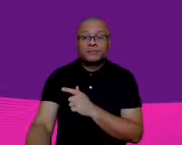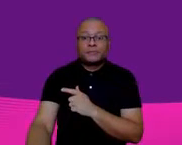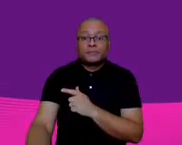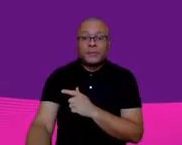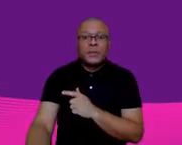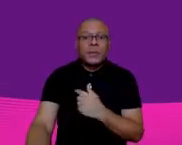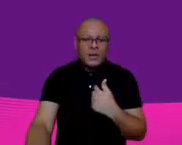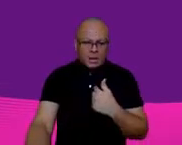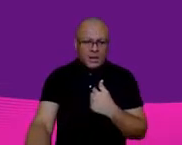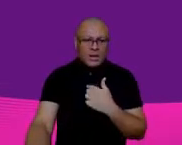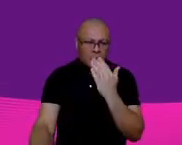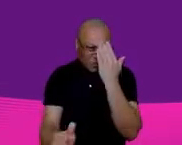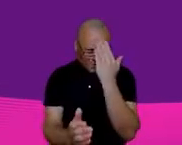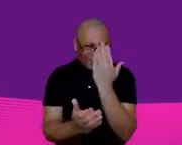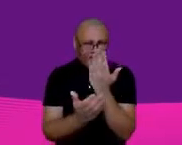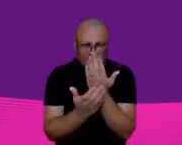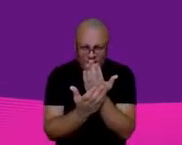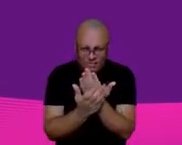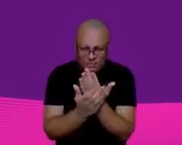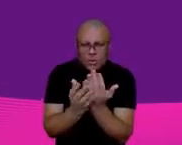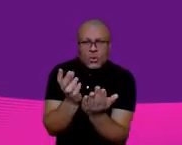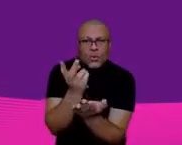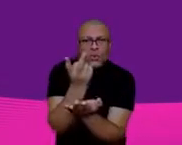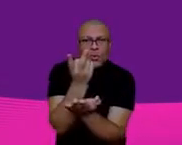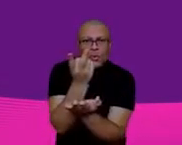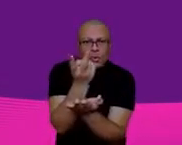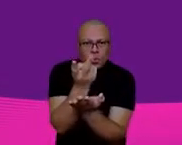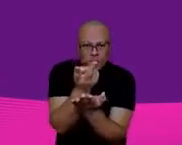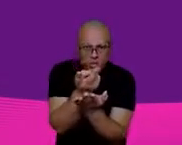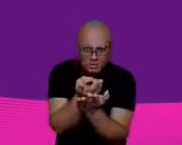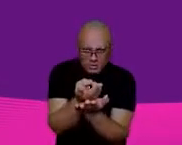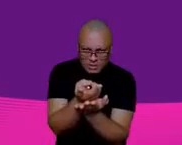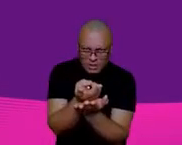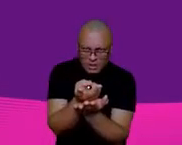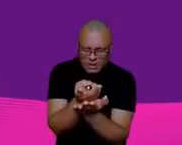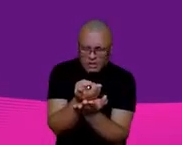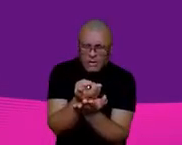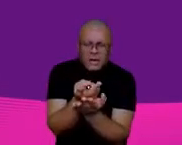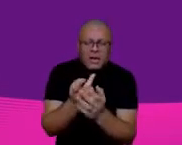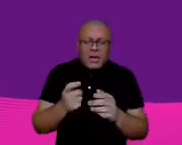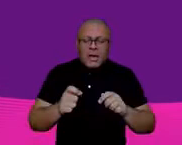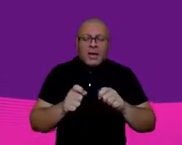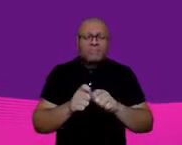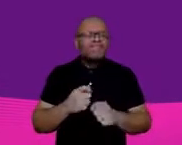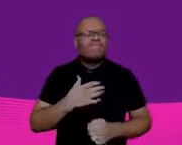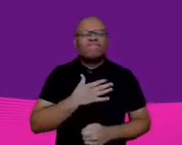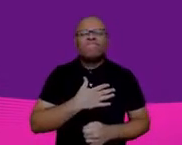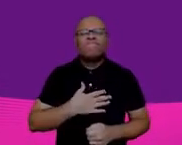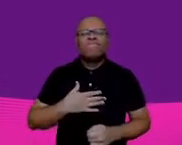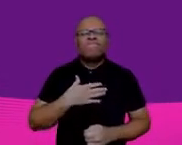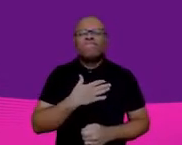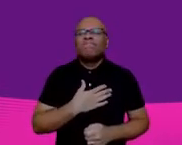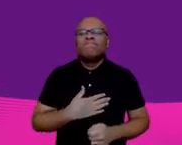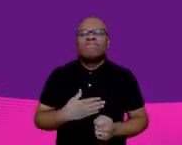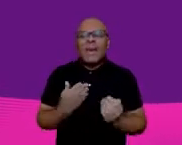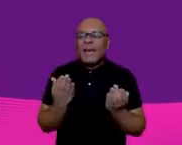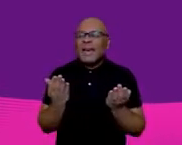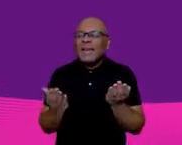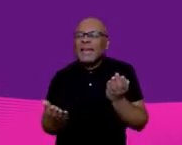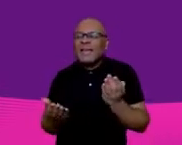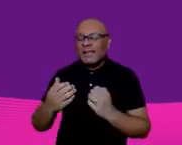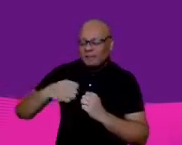que os pacientes não ficam satisfeitos quando não há um bom equilíbrio na articulação. Então,